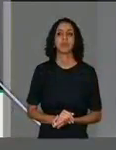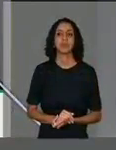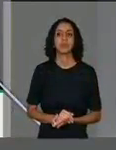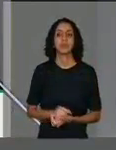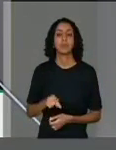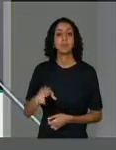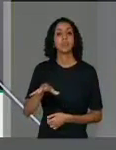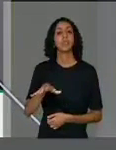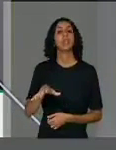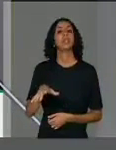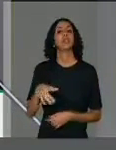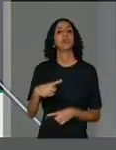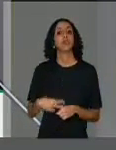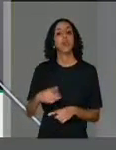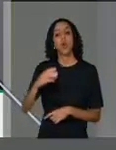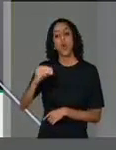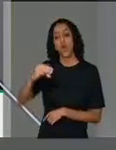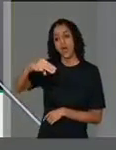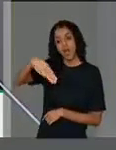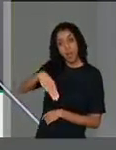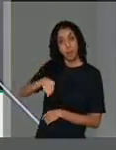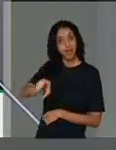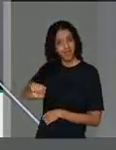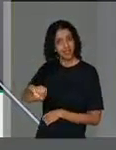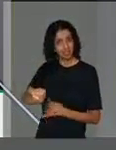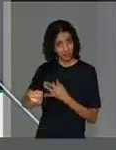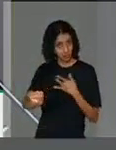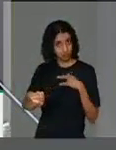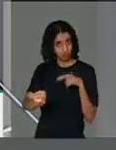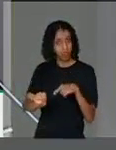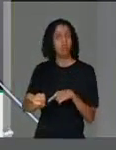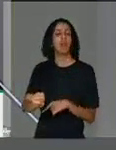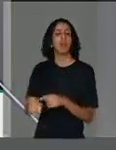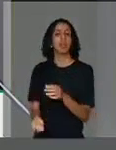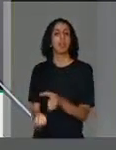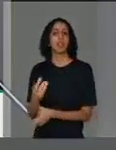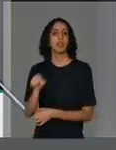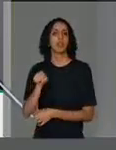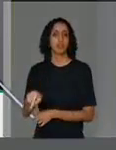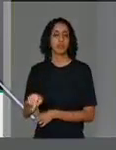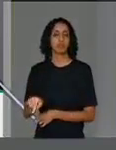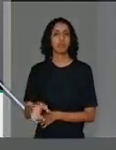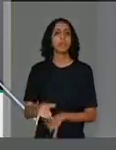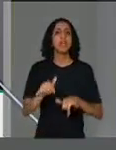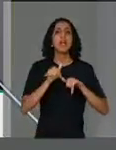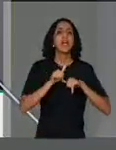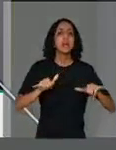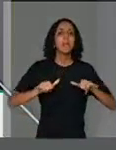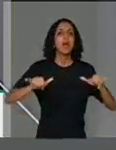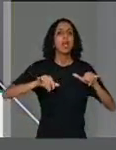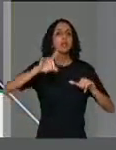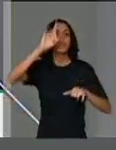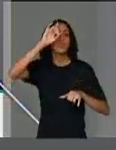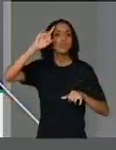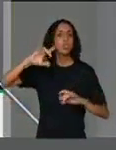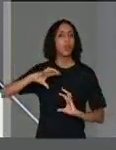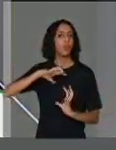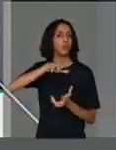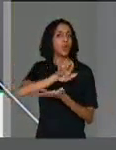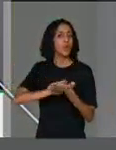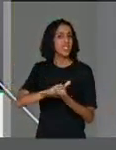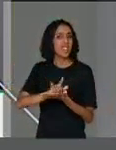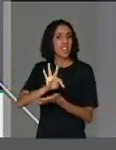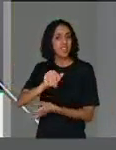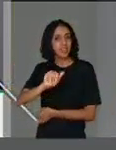Organização Mundial da Saúde, a OMS. A campanha do Dia Mundial Sem Tabaco tem